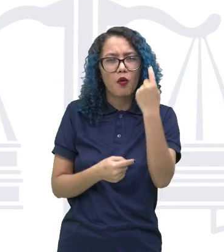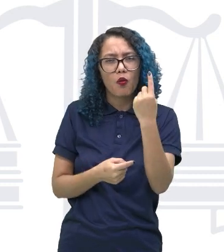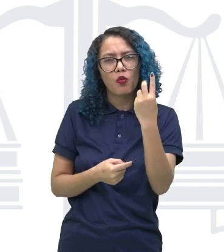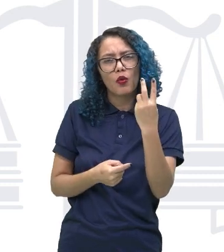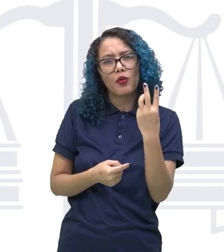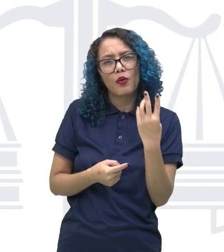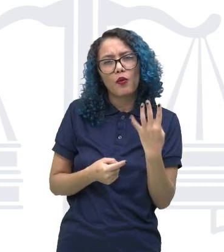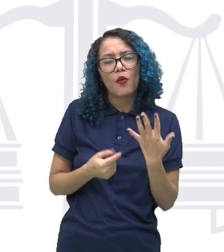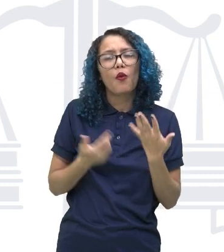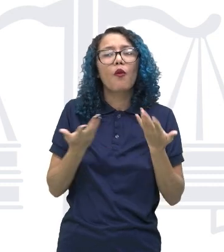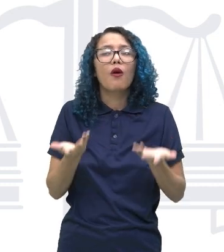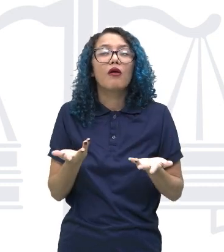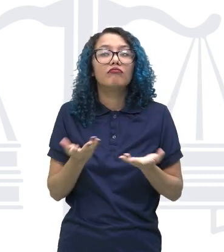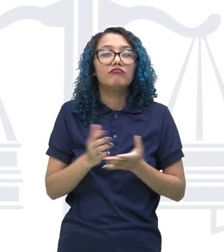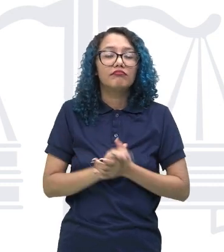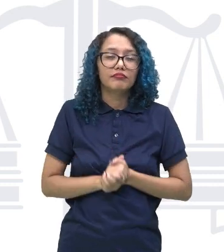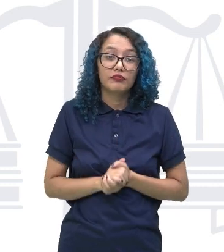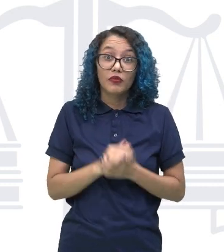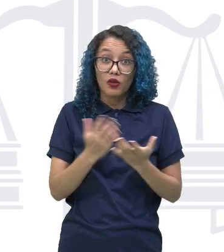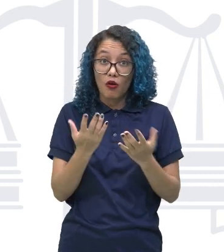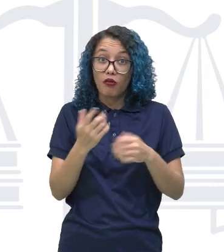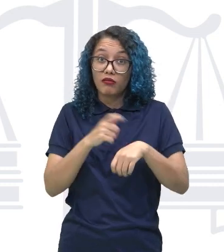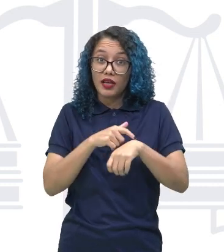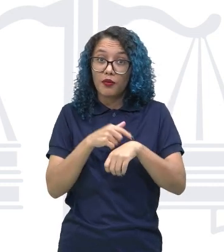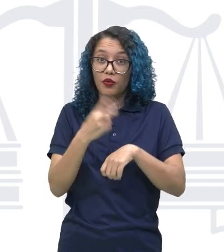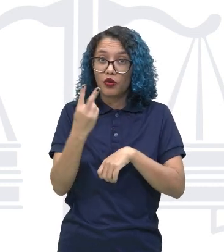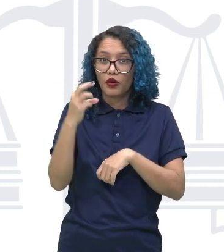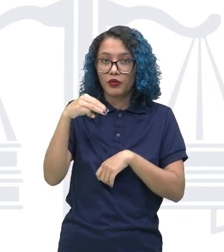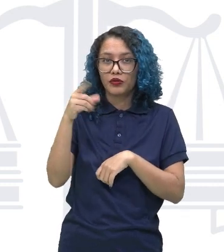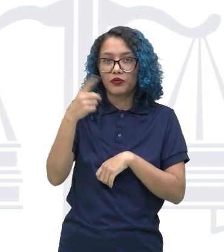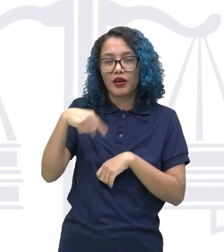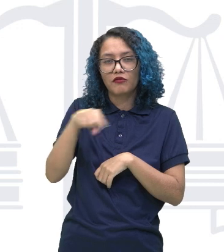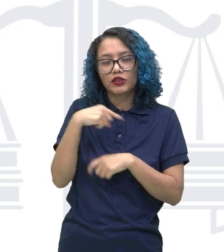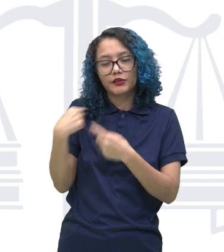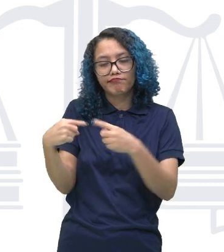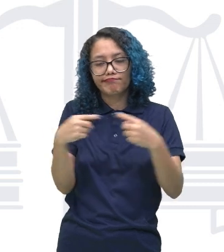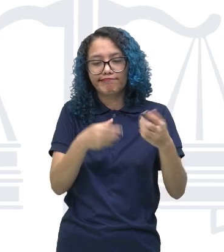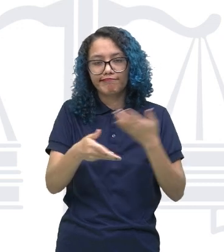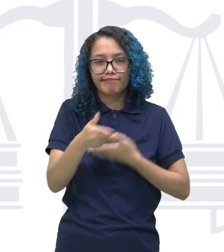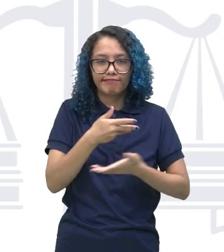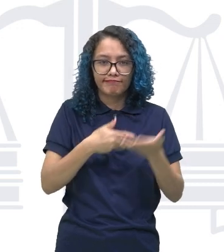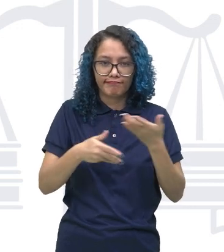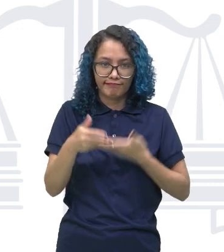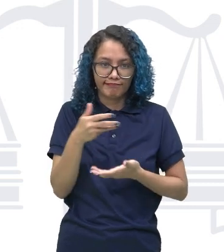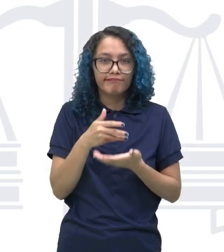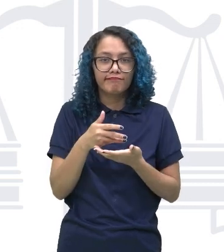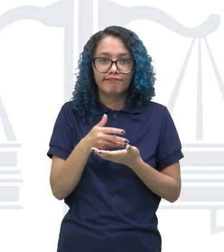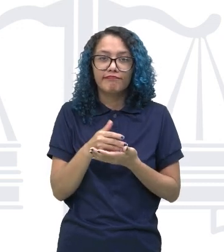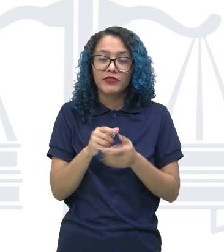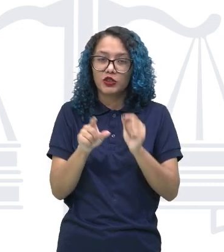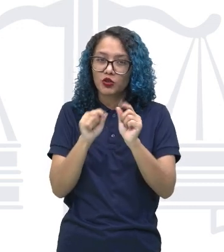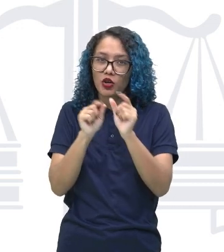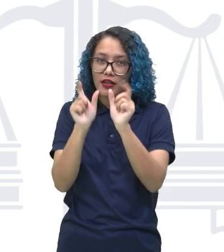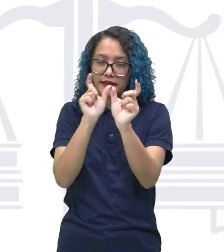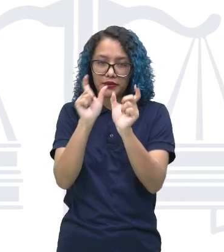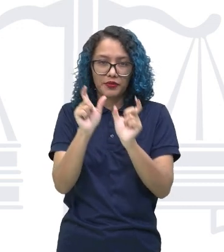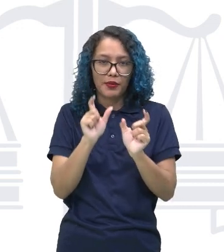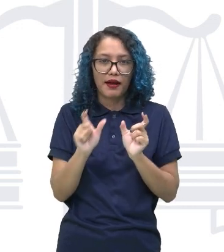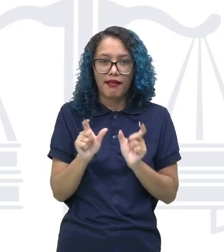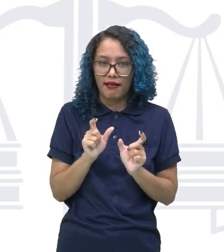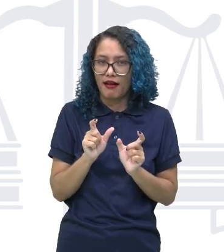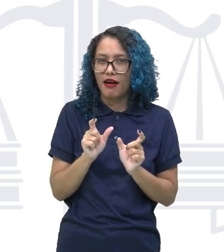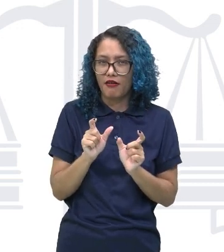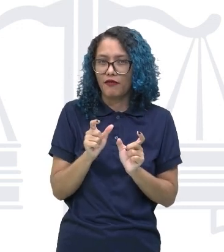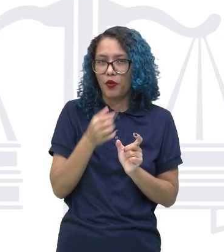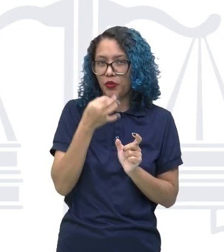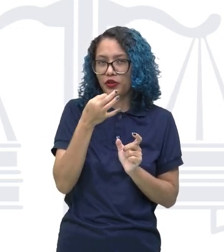Nós vamos dar para vocês 2 minutinhos para que vocês consigam aí discutir, interagir, para que selecionem quais são